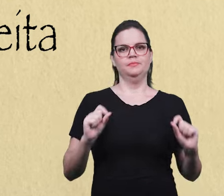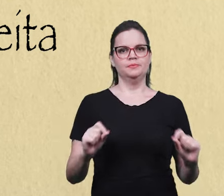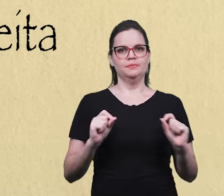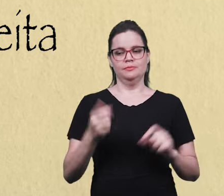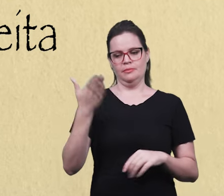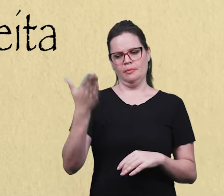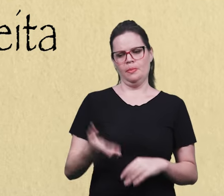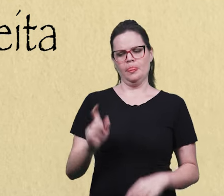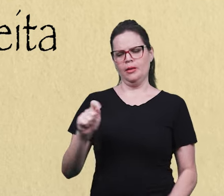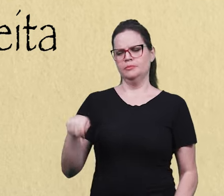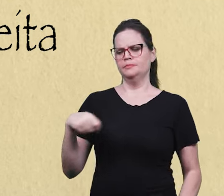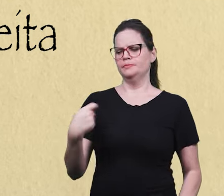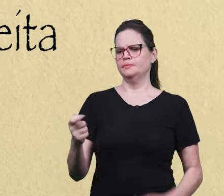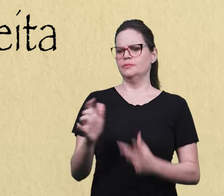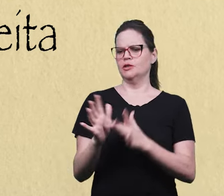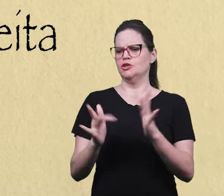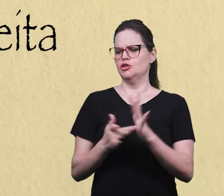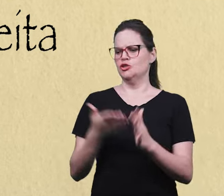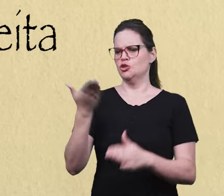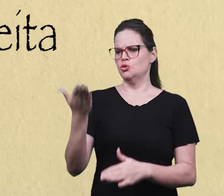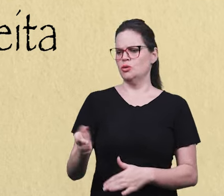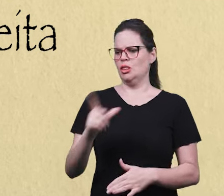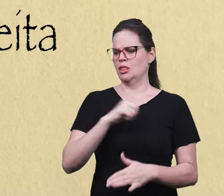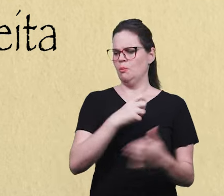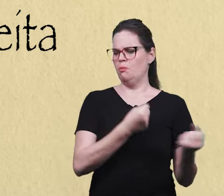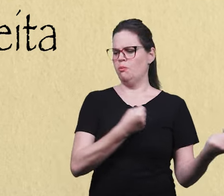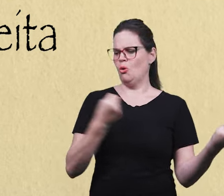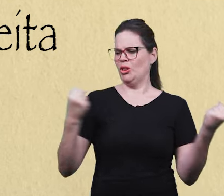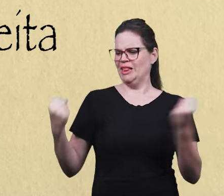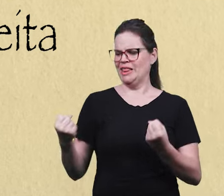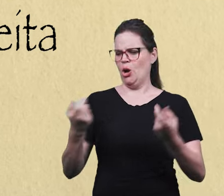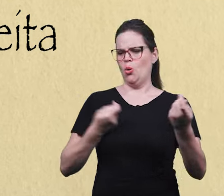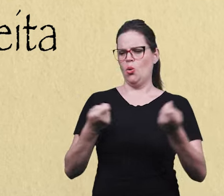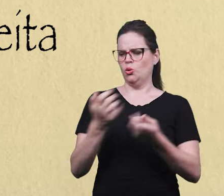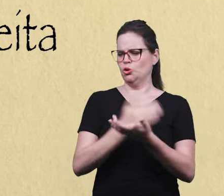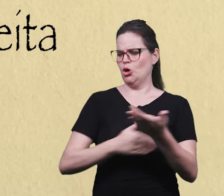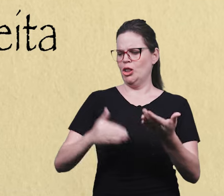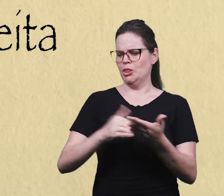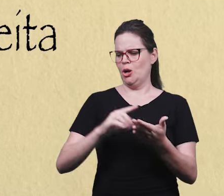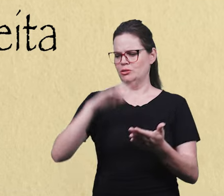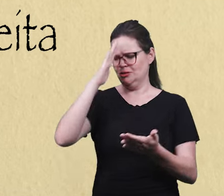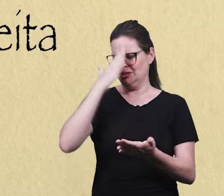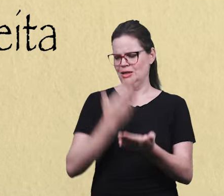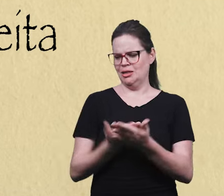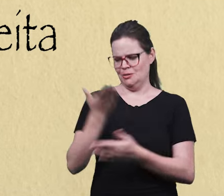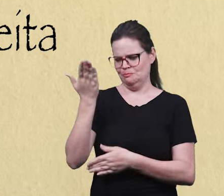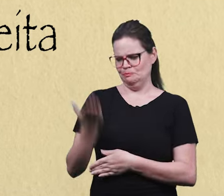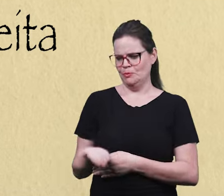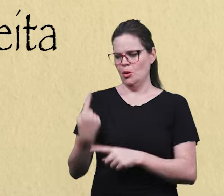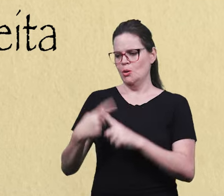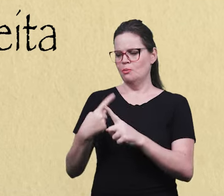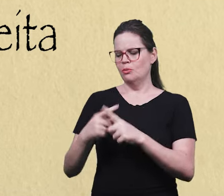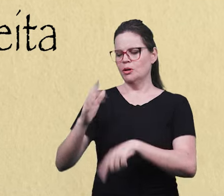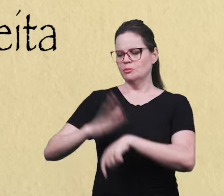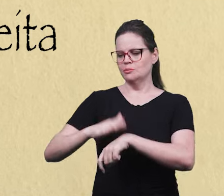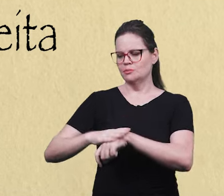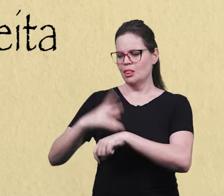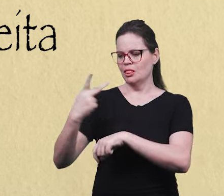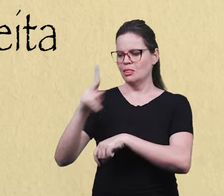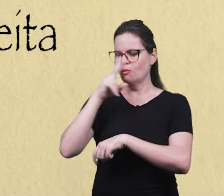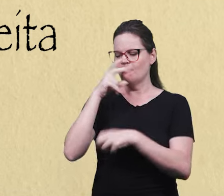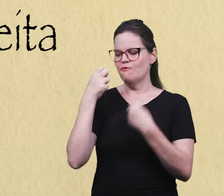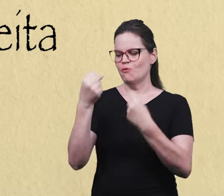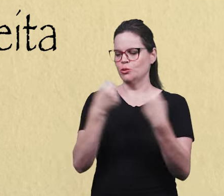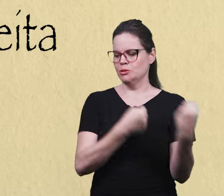que é Jesus, né, a sobre-excelente grandeza do seu poder sobre nós, os que cremos, segundo a operação da força do seu